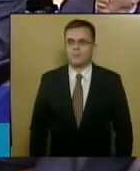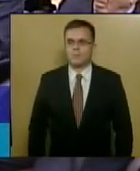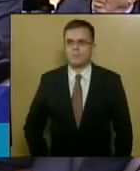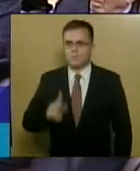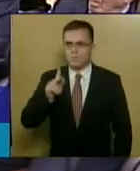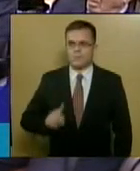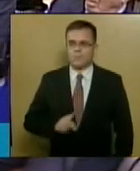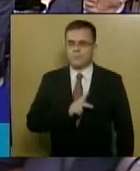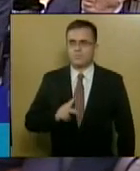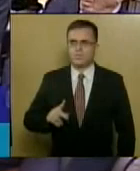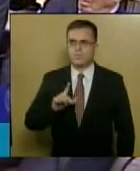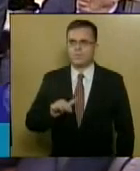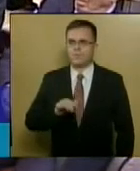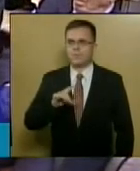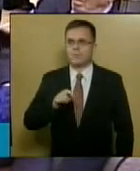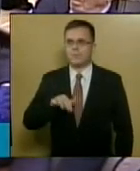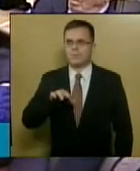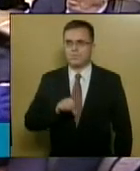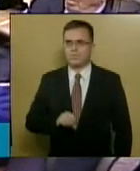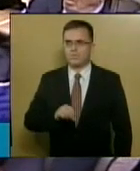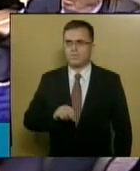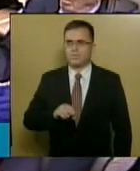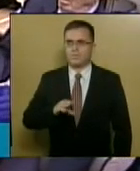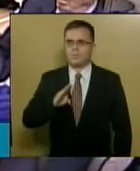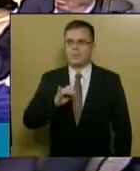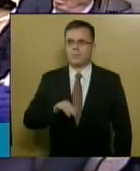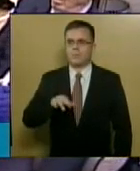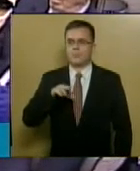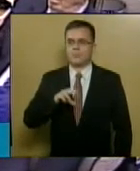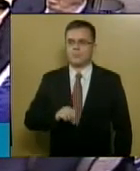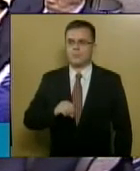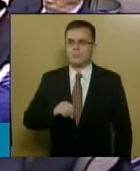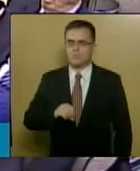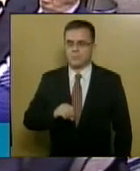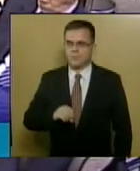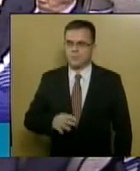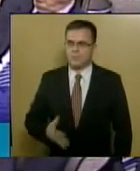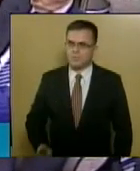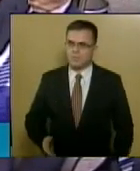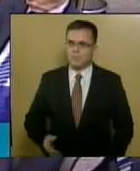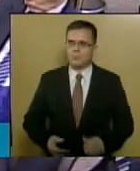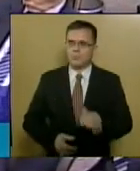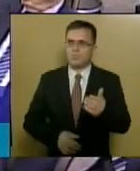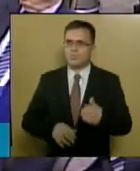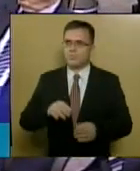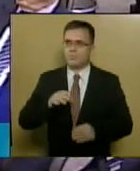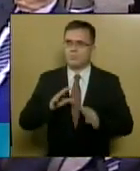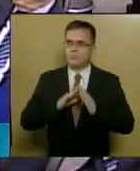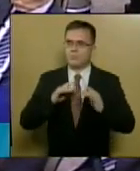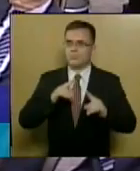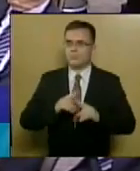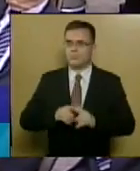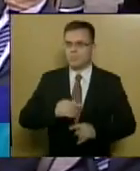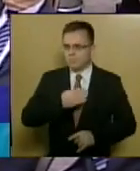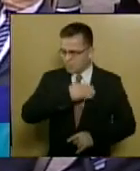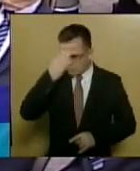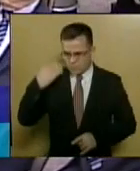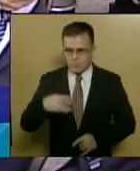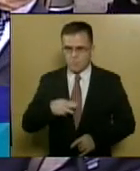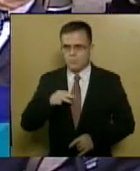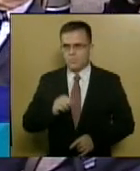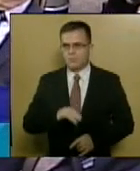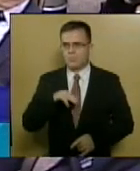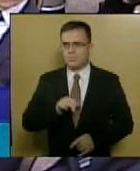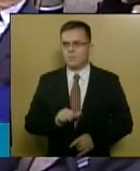padre Lázaro Brito, reitor do Santuário Nossa Senhora Menina, que